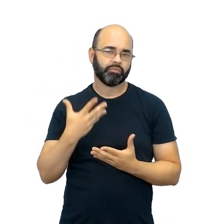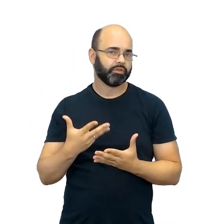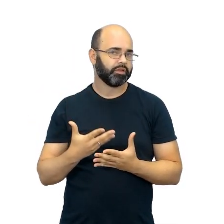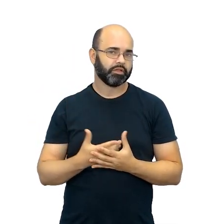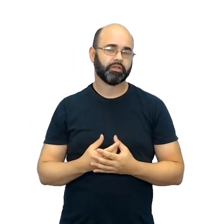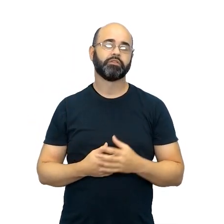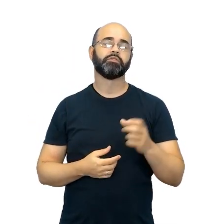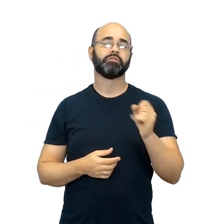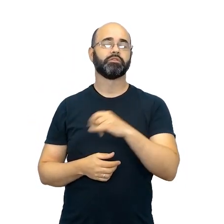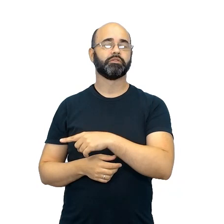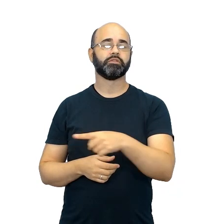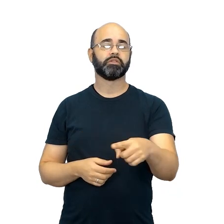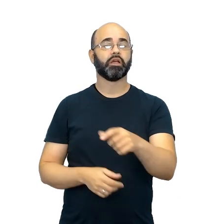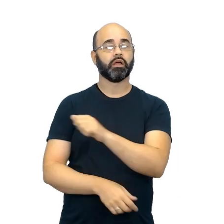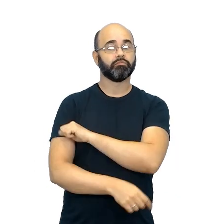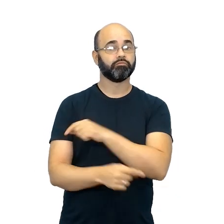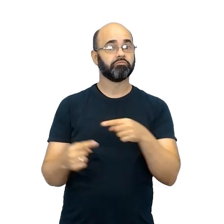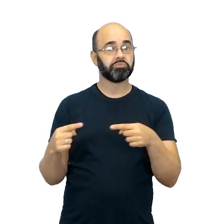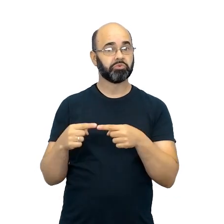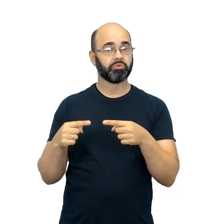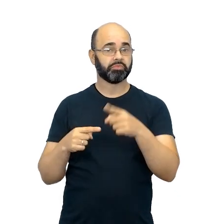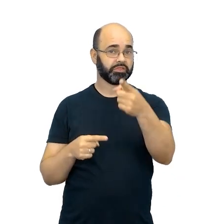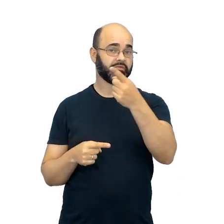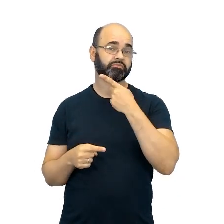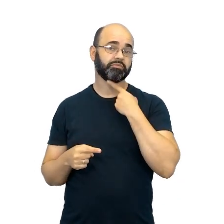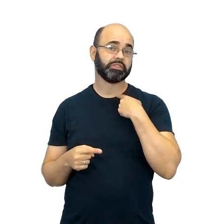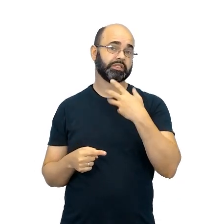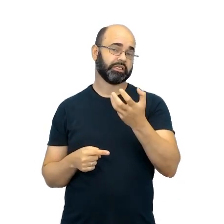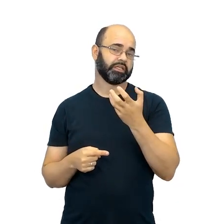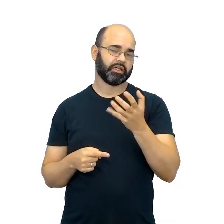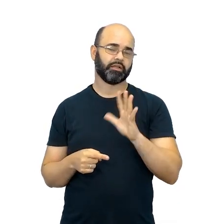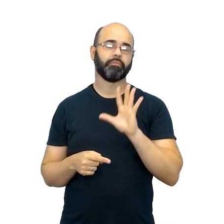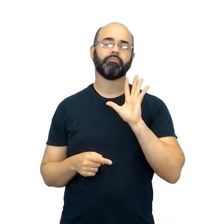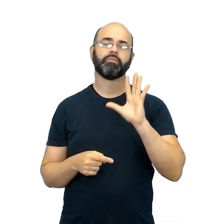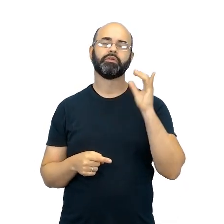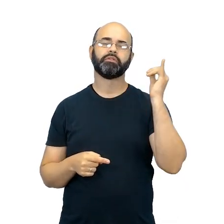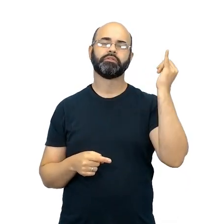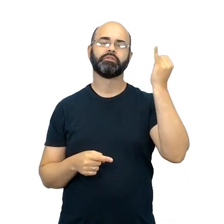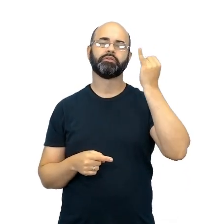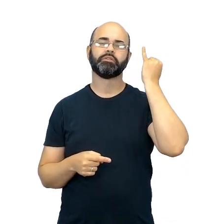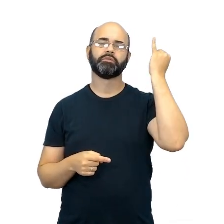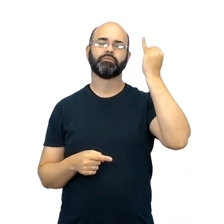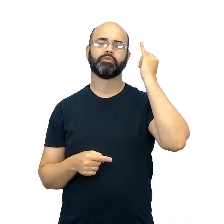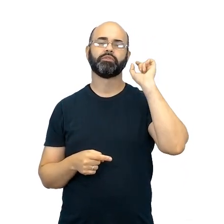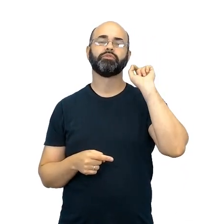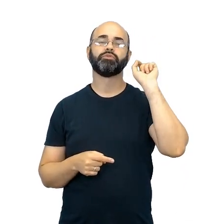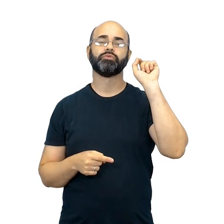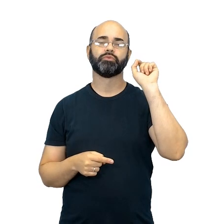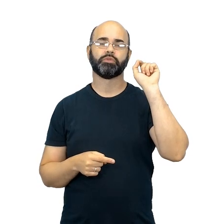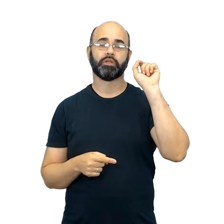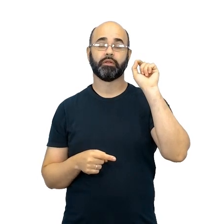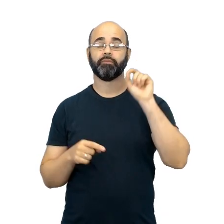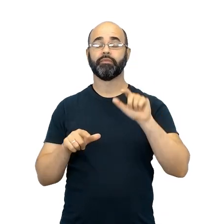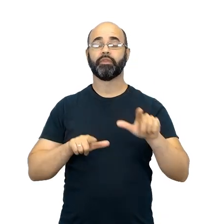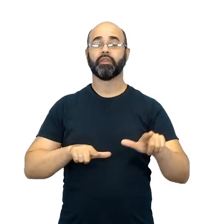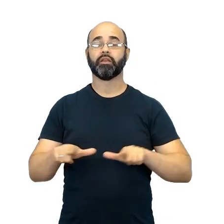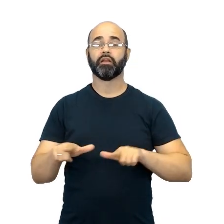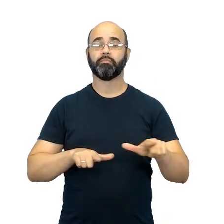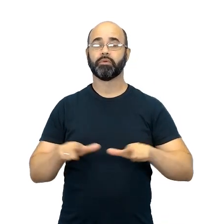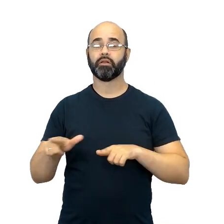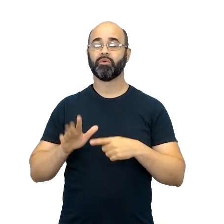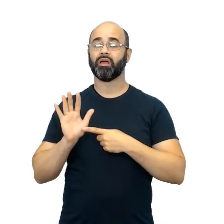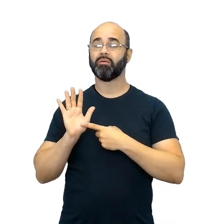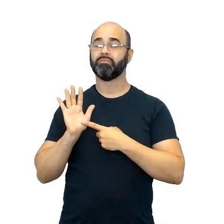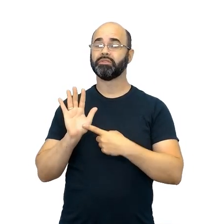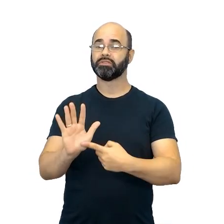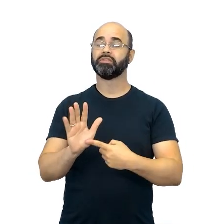alunos criem, né? E o que é importante, assim, né? Definir como será apresentado esse trabalho, criar elementos